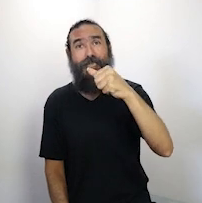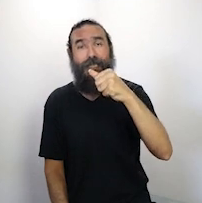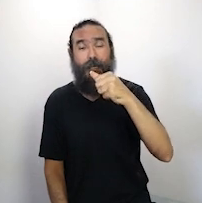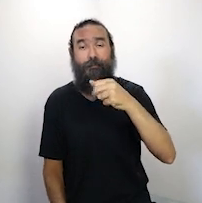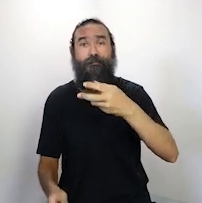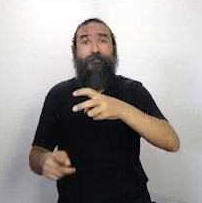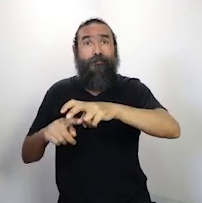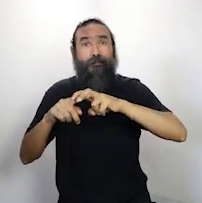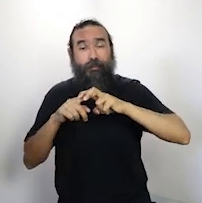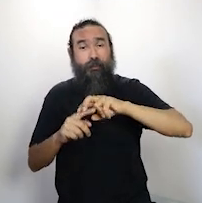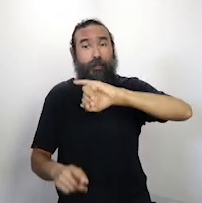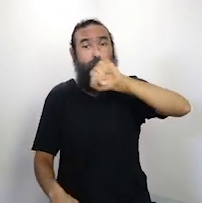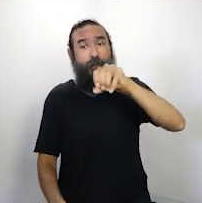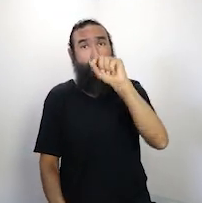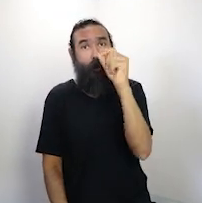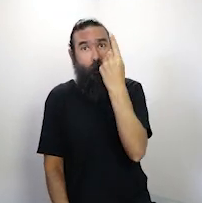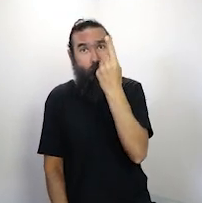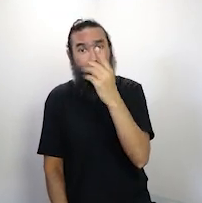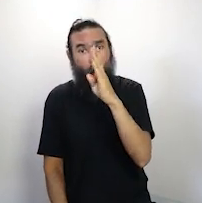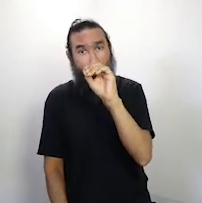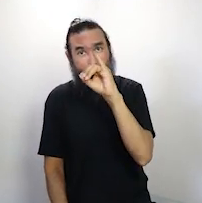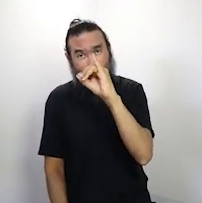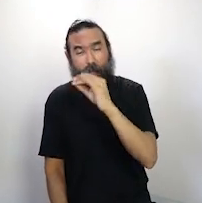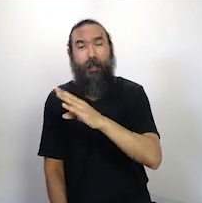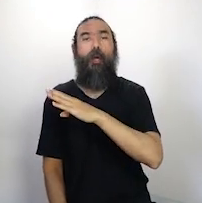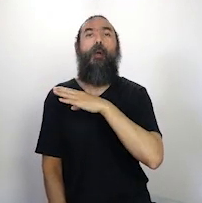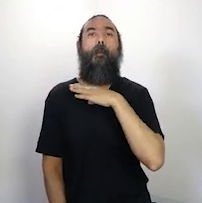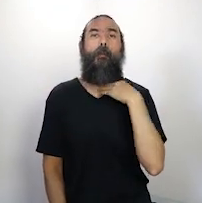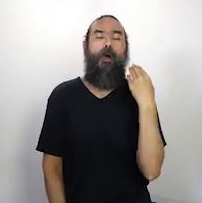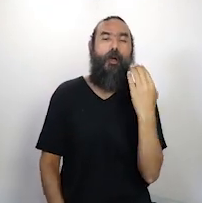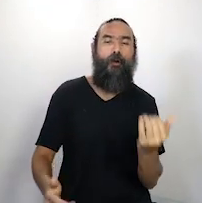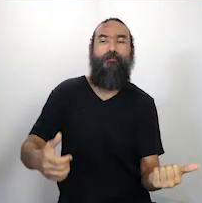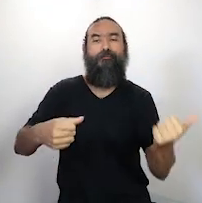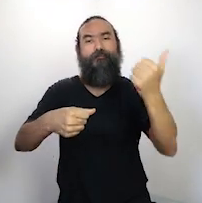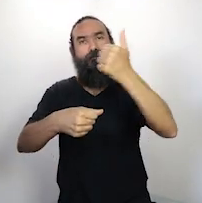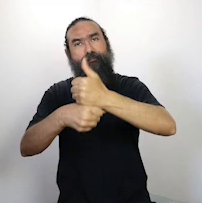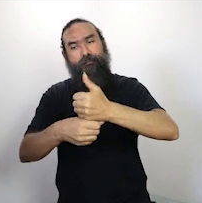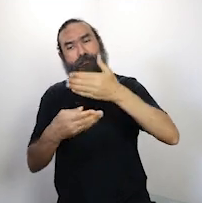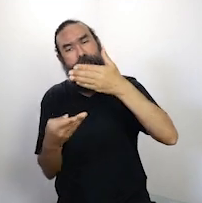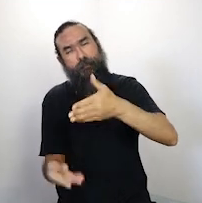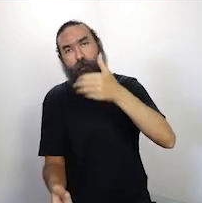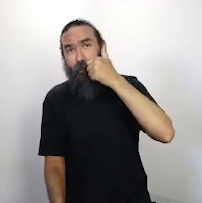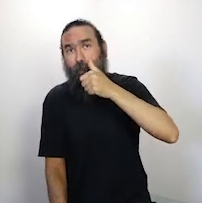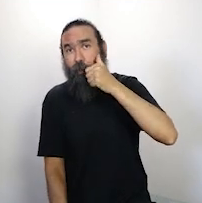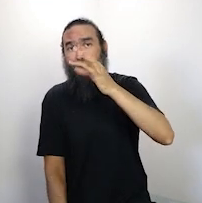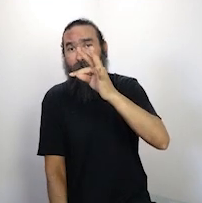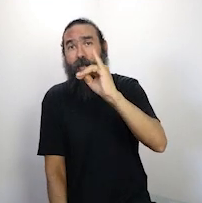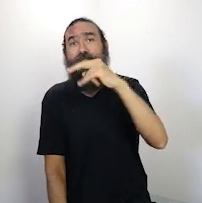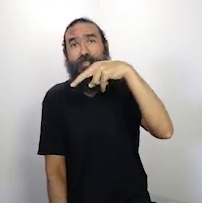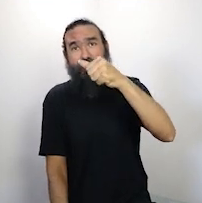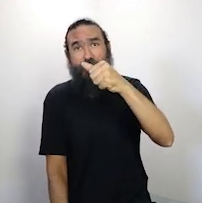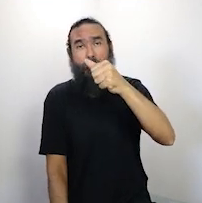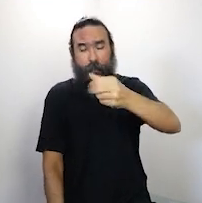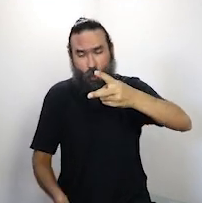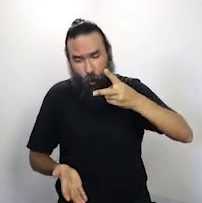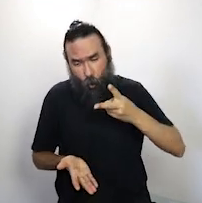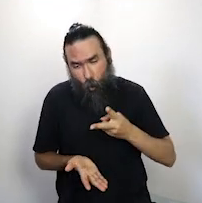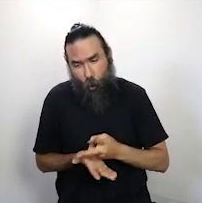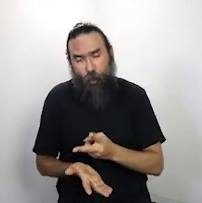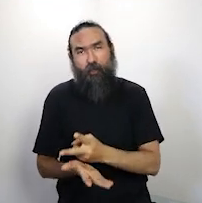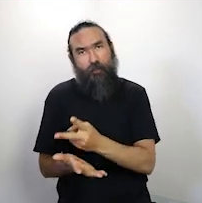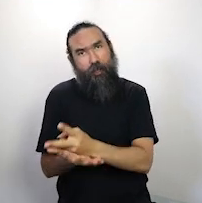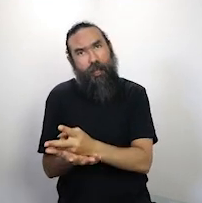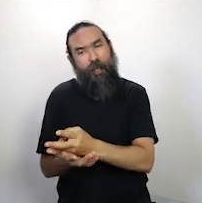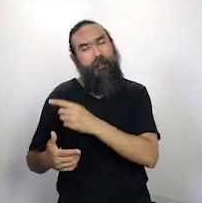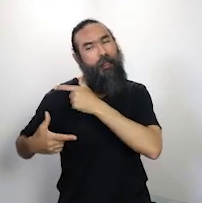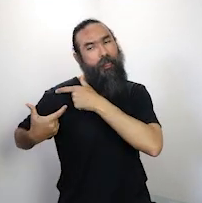do mestre João do Boi, ele passou para ela, antes de falecer, essa missão de dar continuidade ao